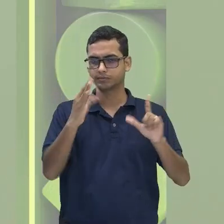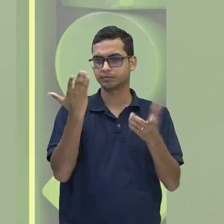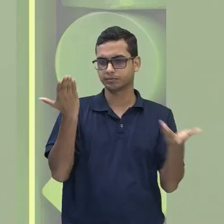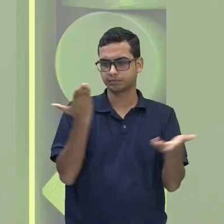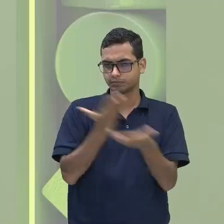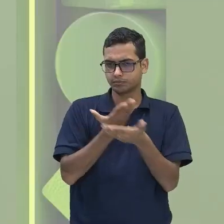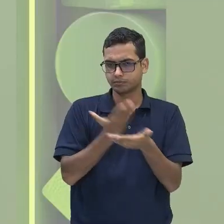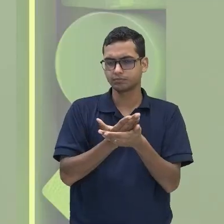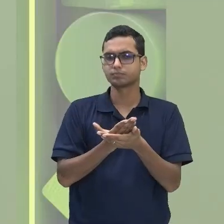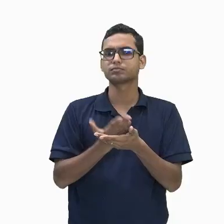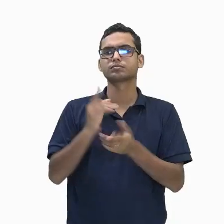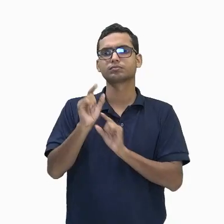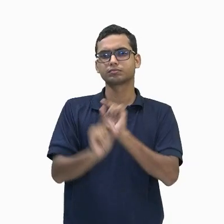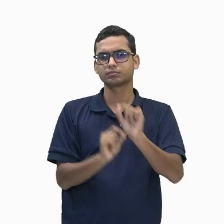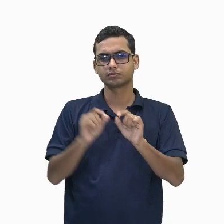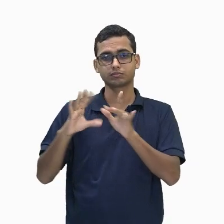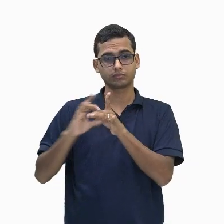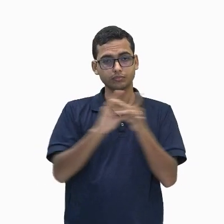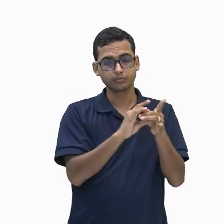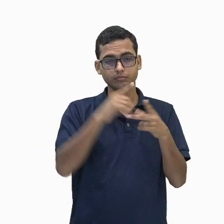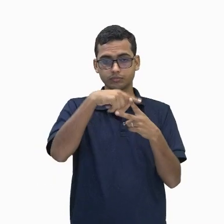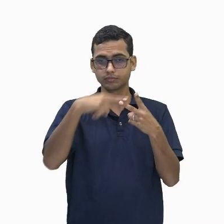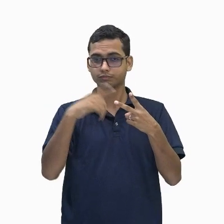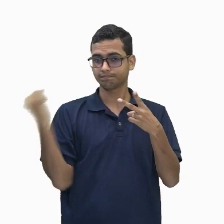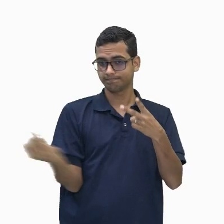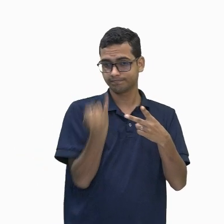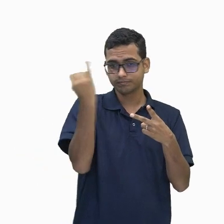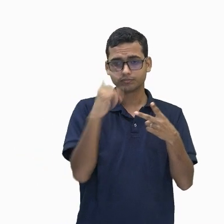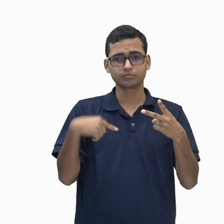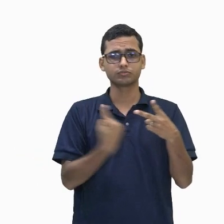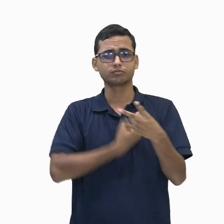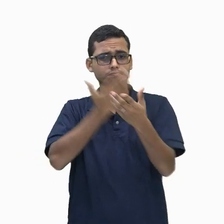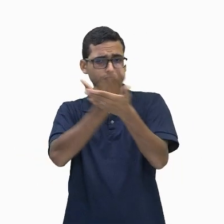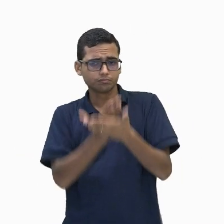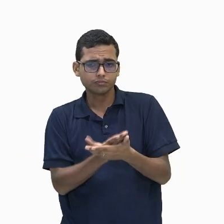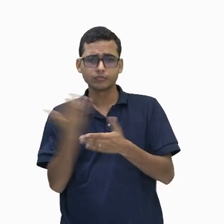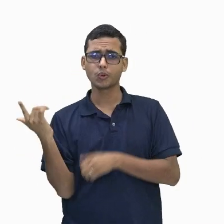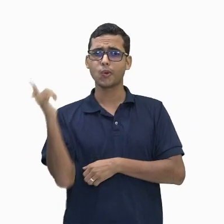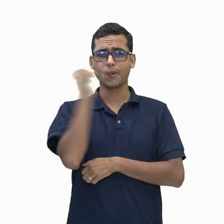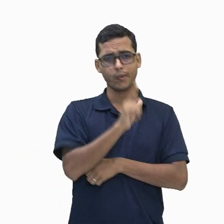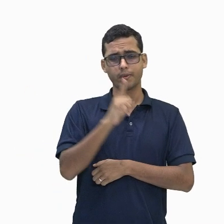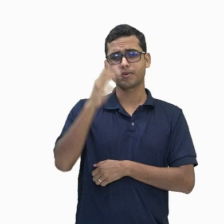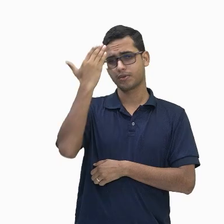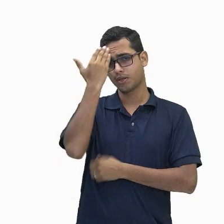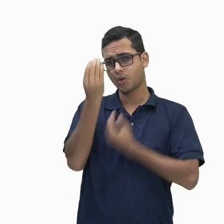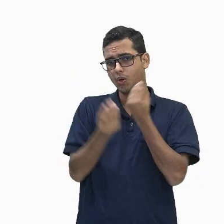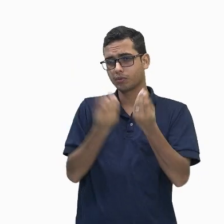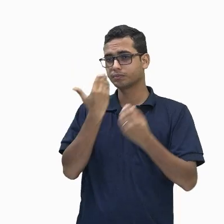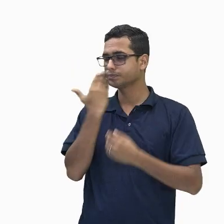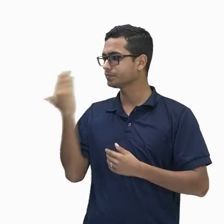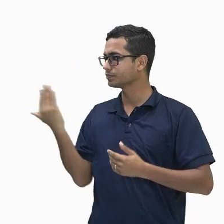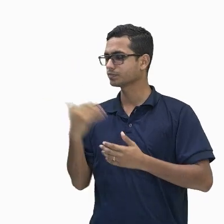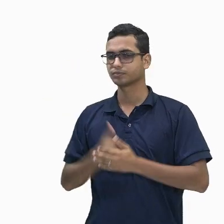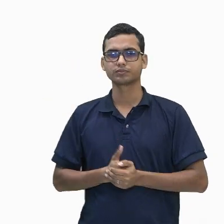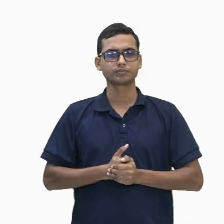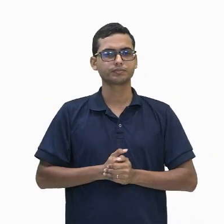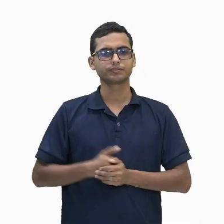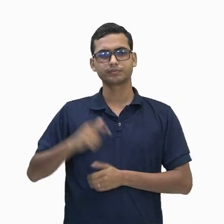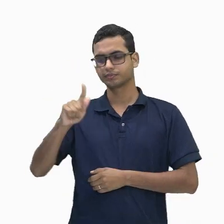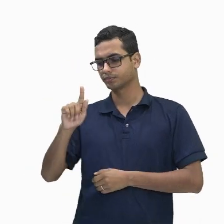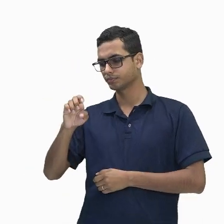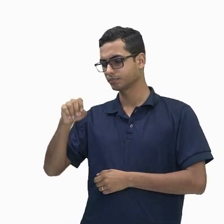também retomar 2 outros conceitos importantes para que a gente venha fazer aí a leitura do heredograma, que é genótipo